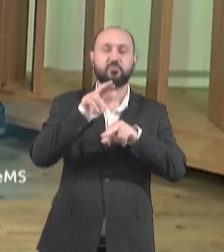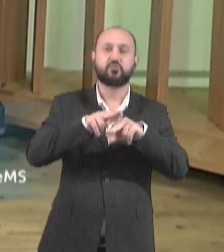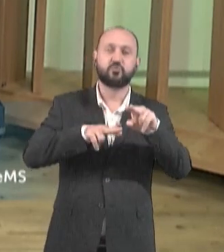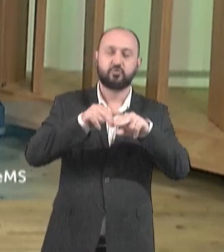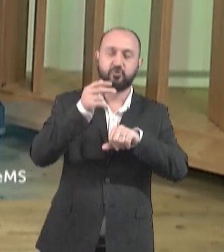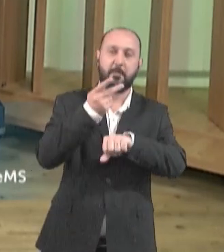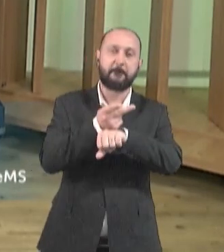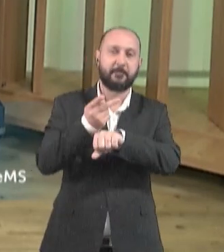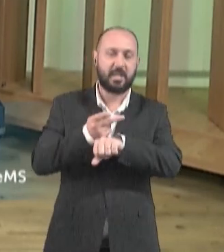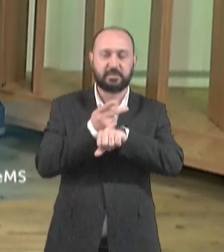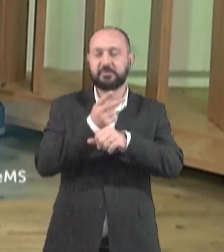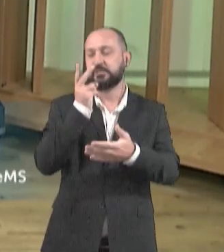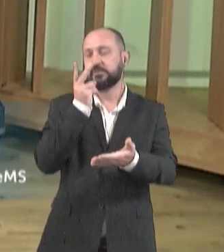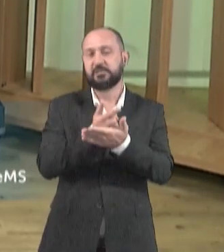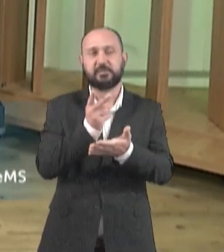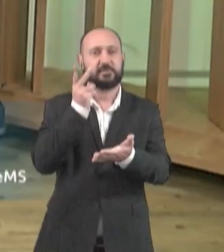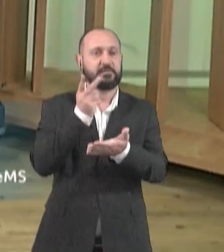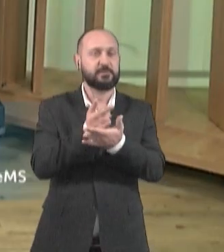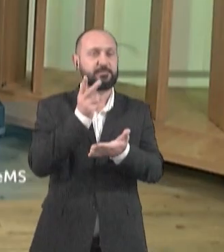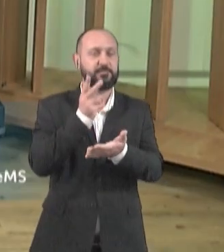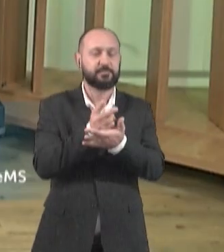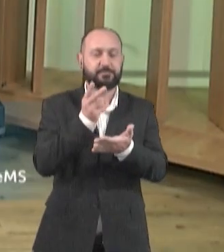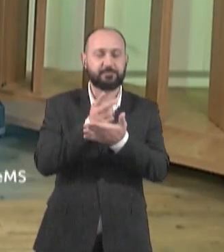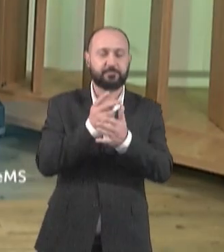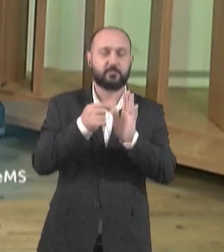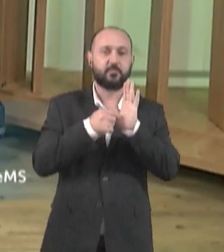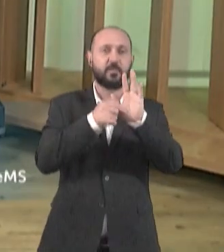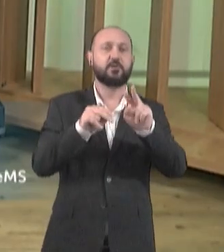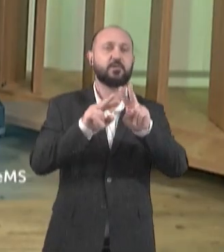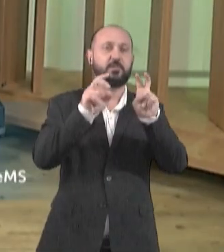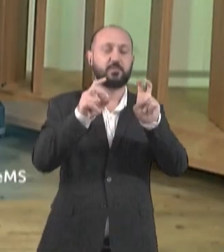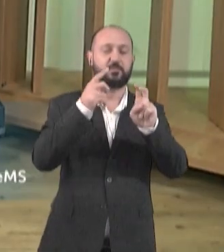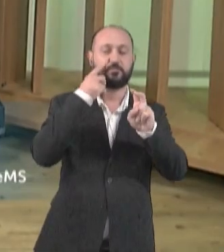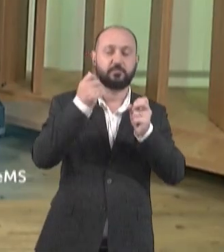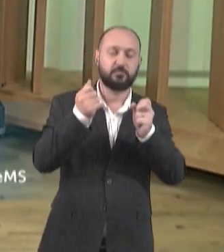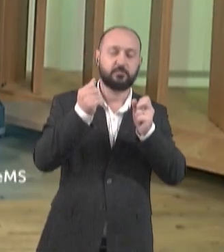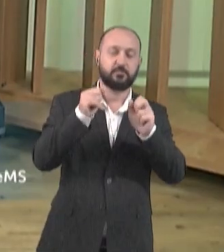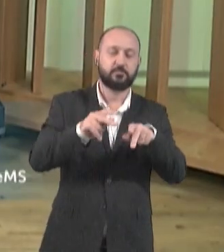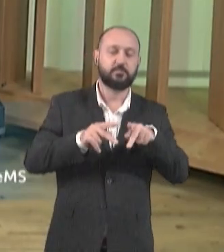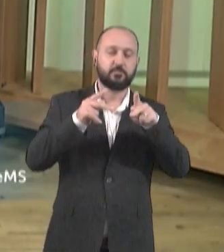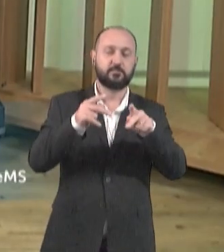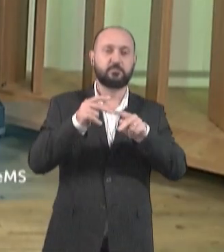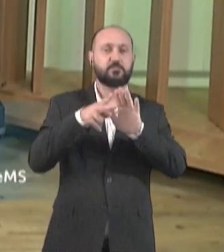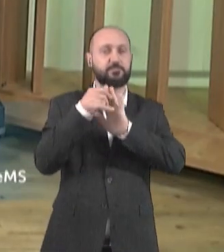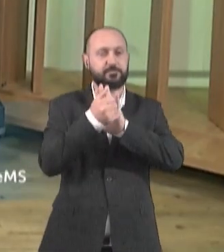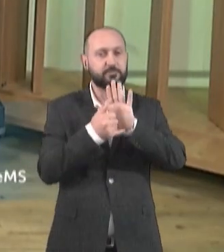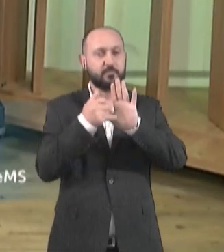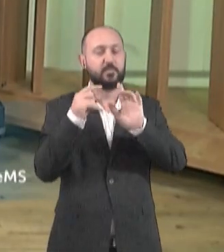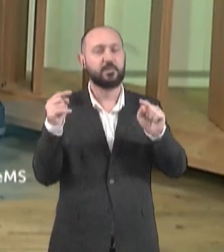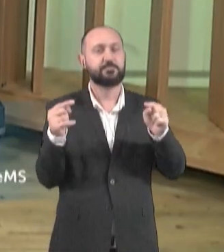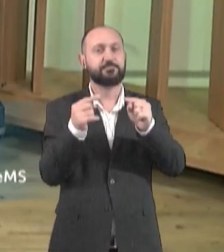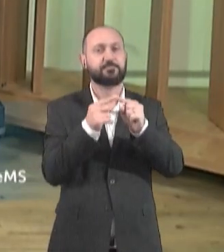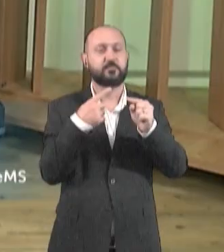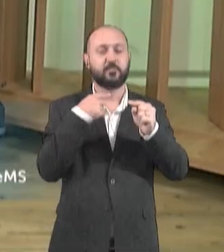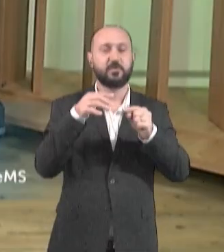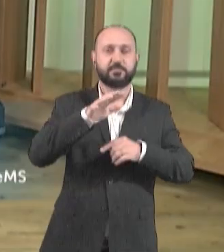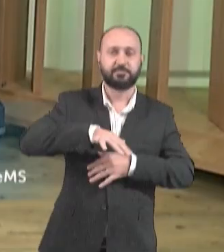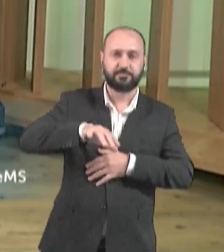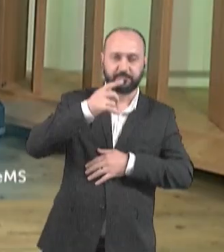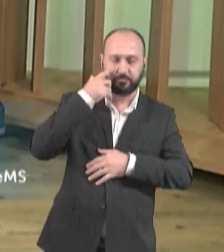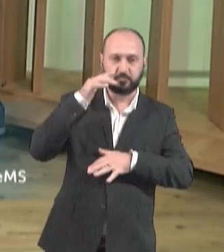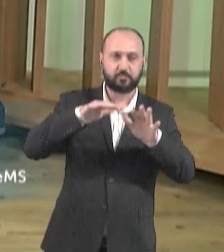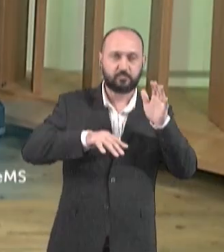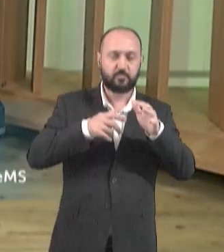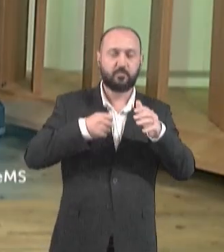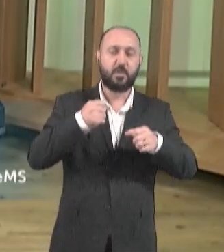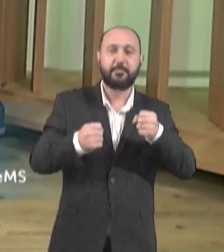Isso, ele sempre está em destaque quando esse assunto, audiência pública, algum projeto relacionado à área, até mesmo